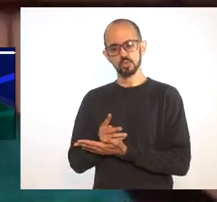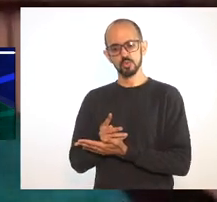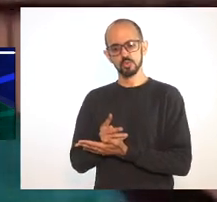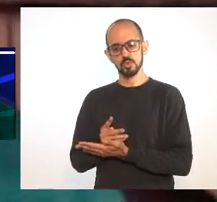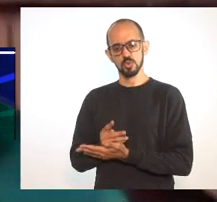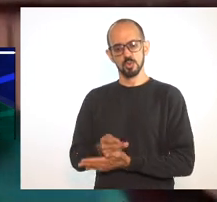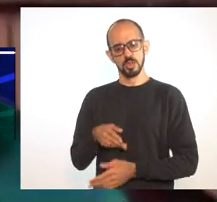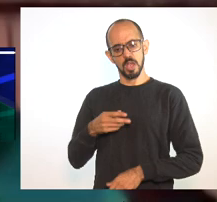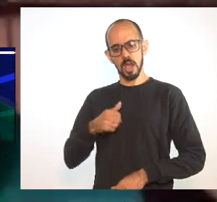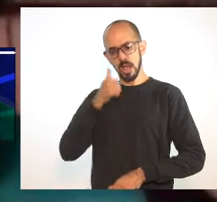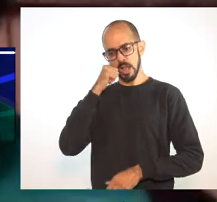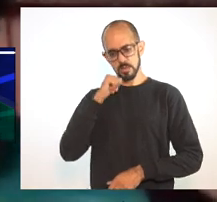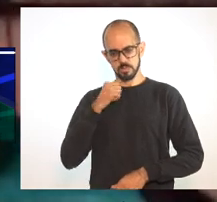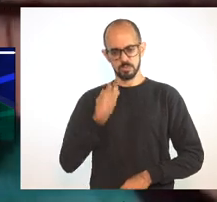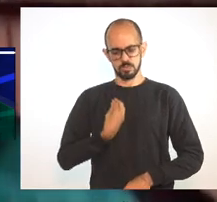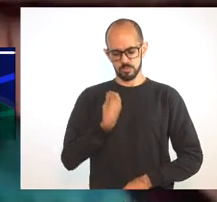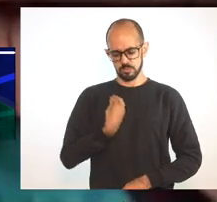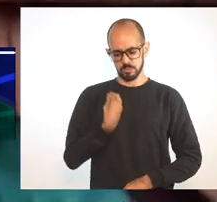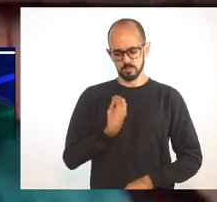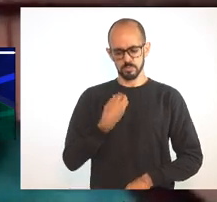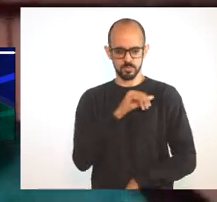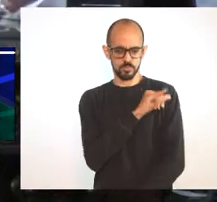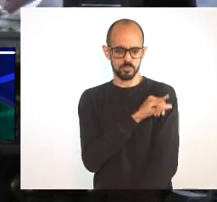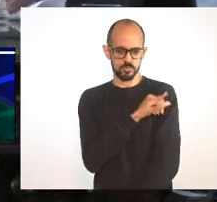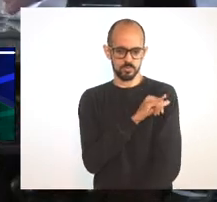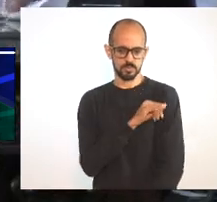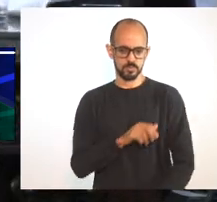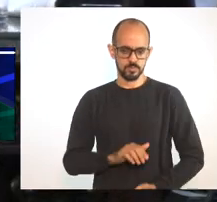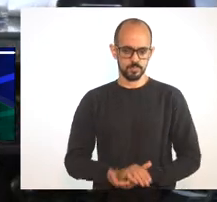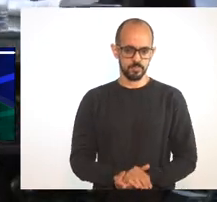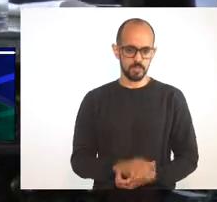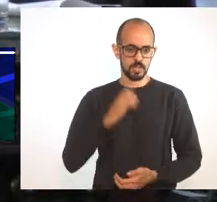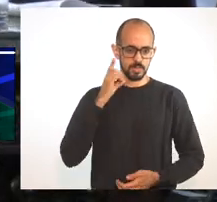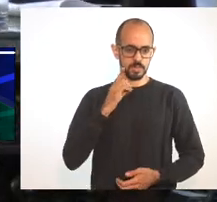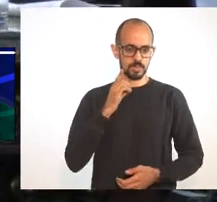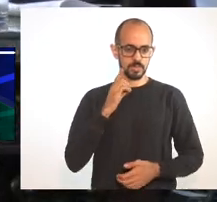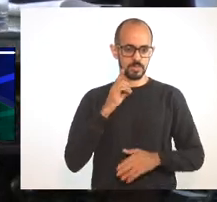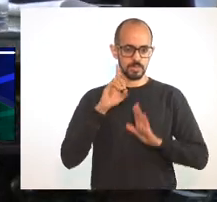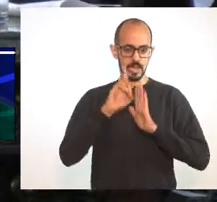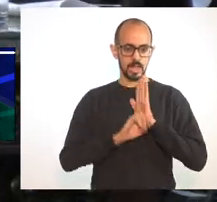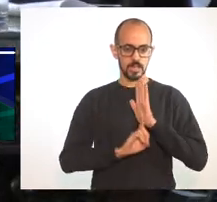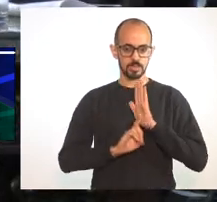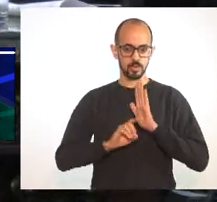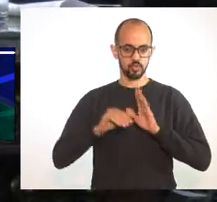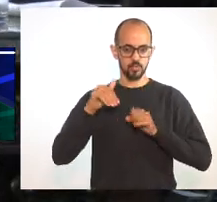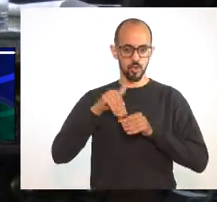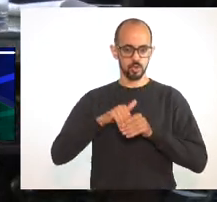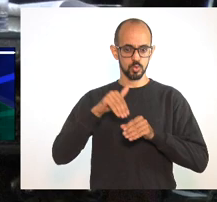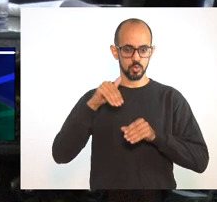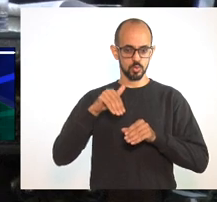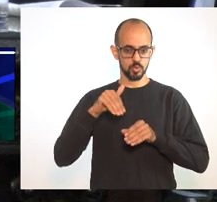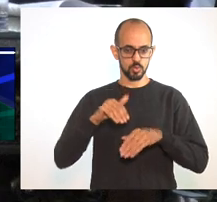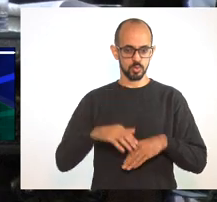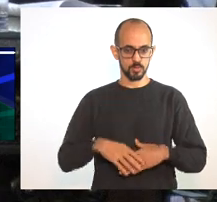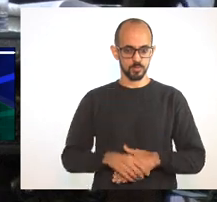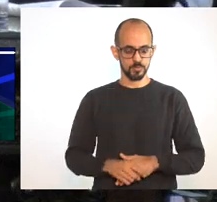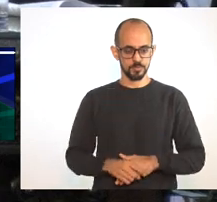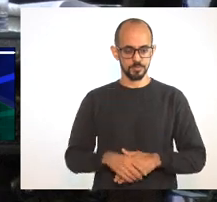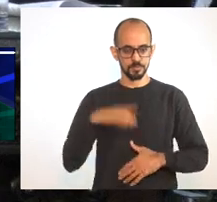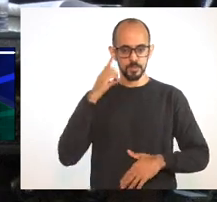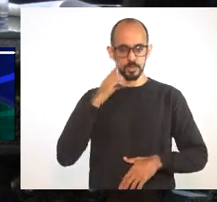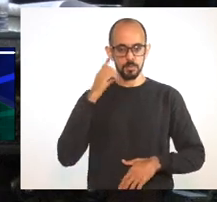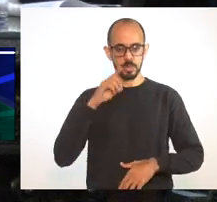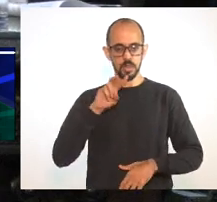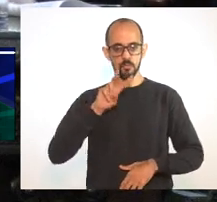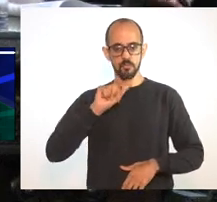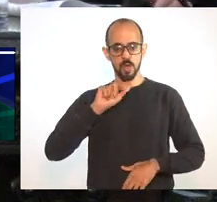Janeiro. Obrigada, presidente. Declaração de voto. voto do deputado